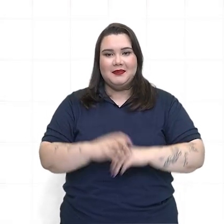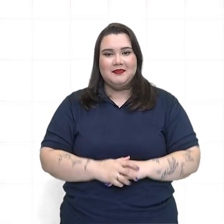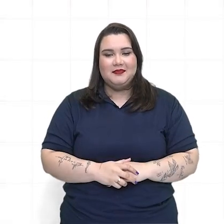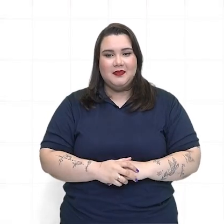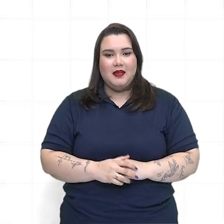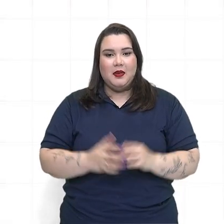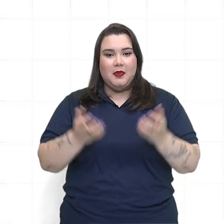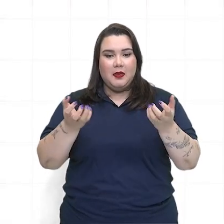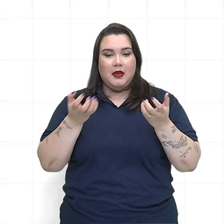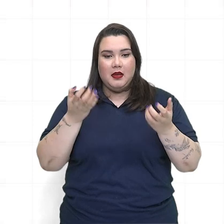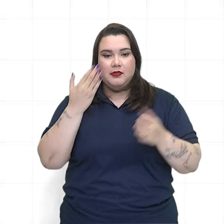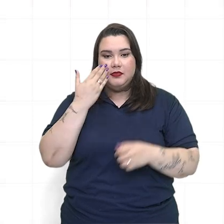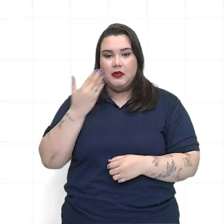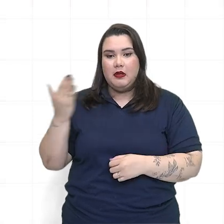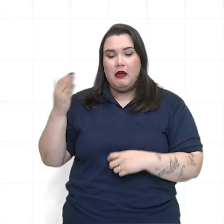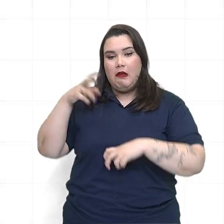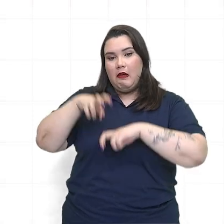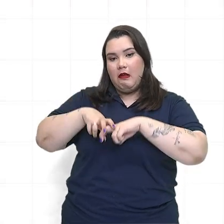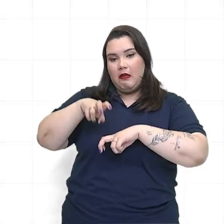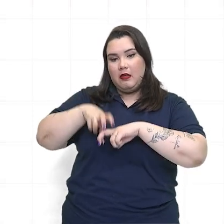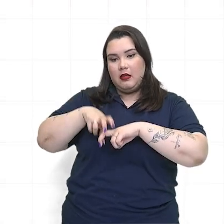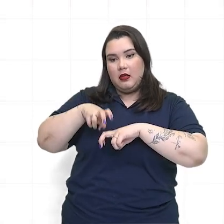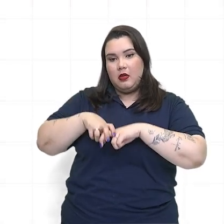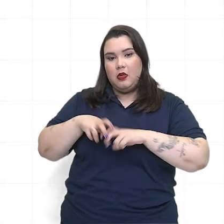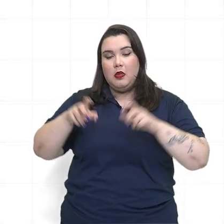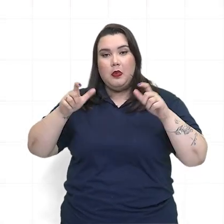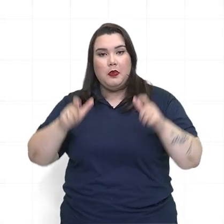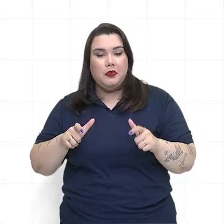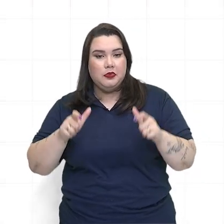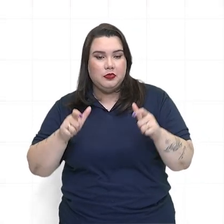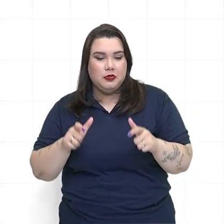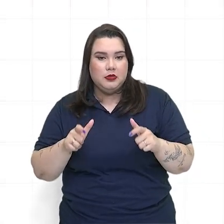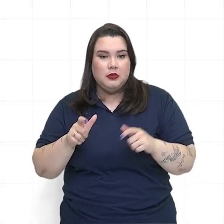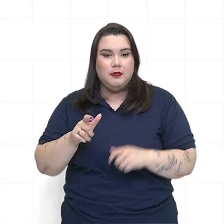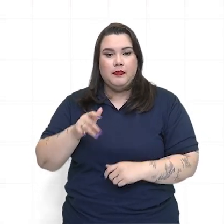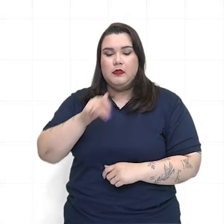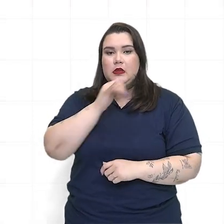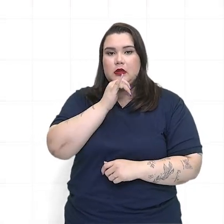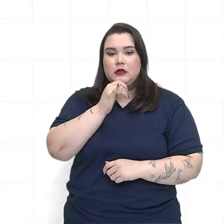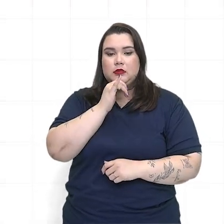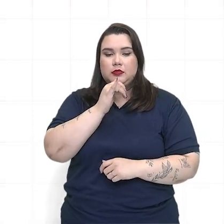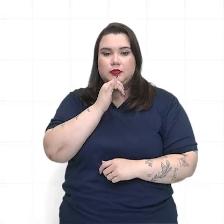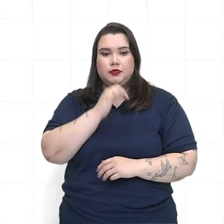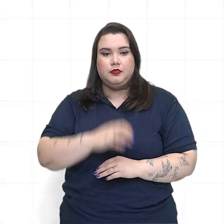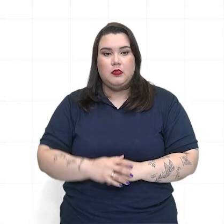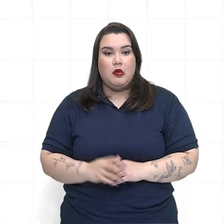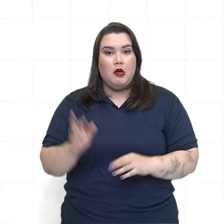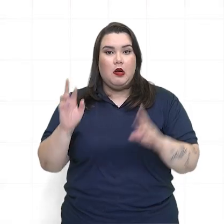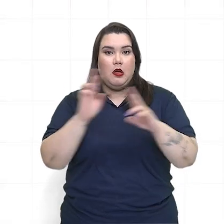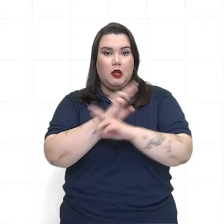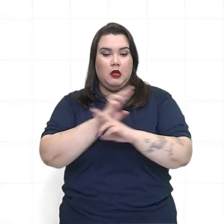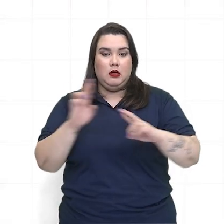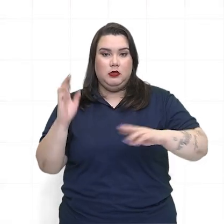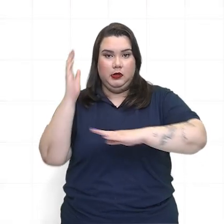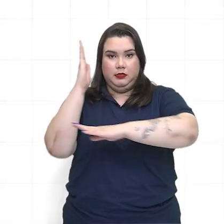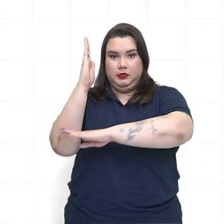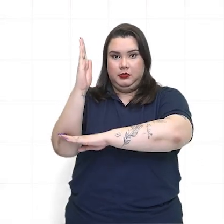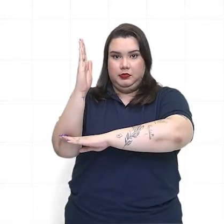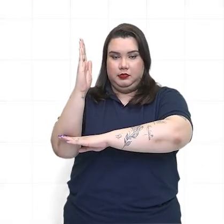a cadeira que esteja exatamente em relação ao eixo